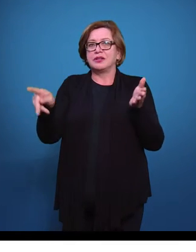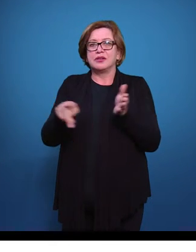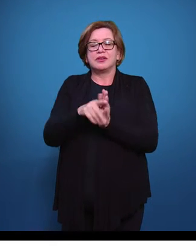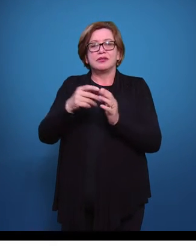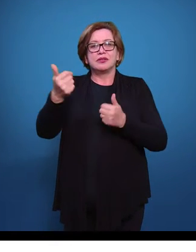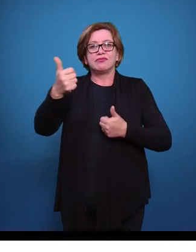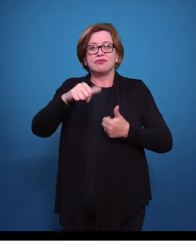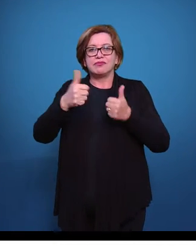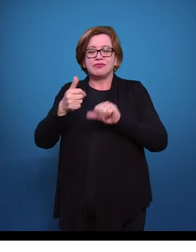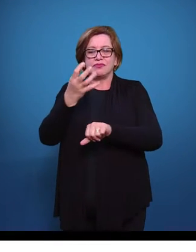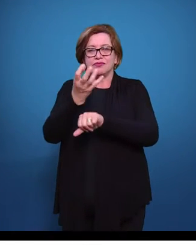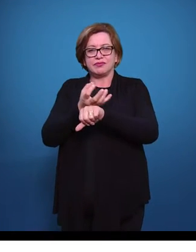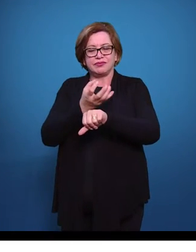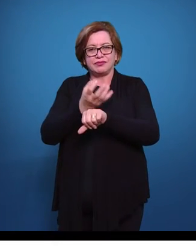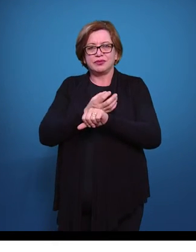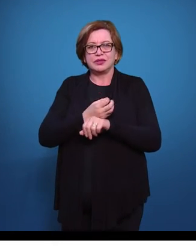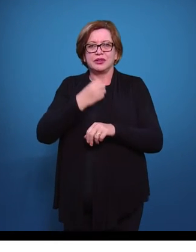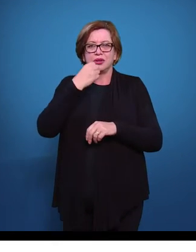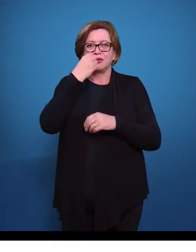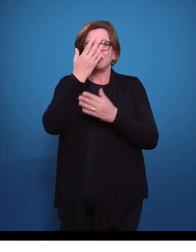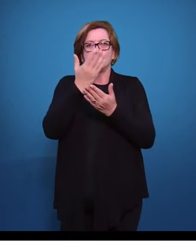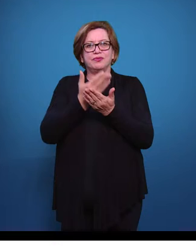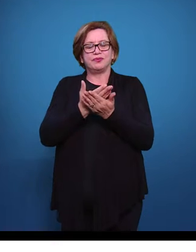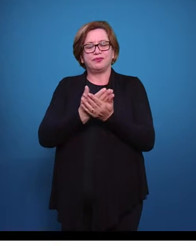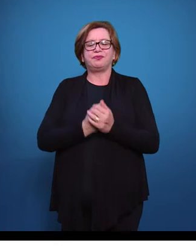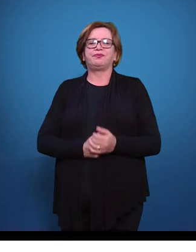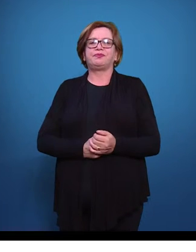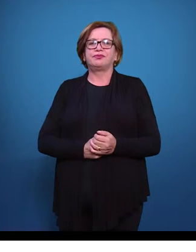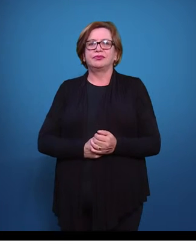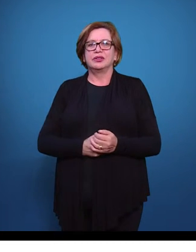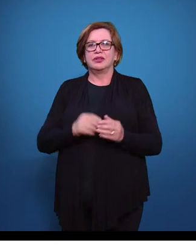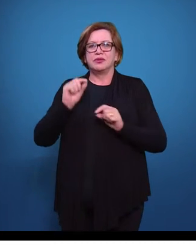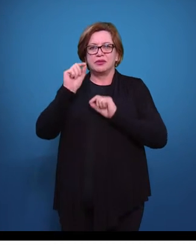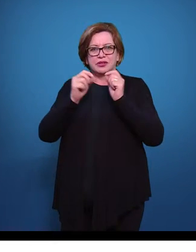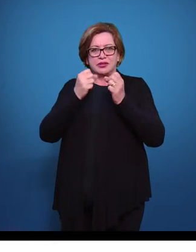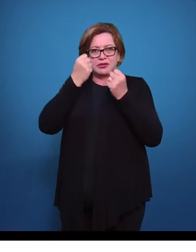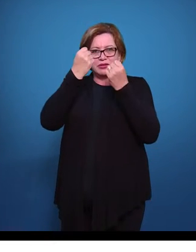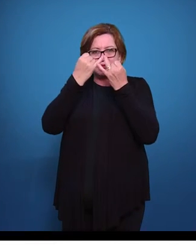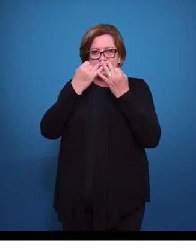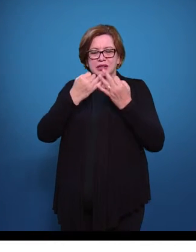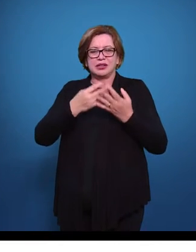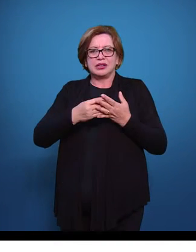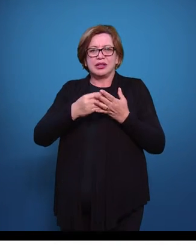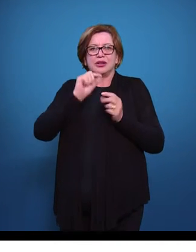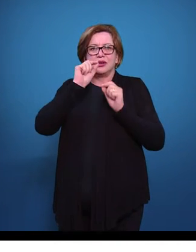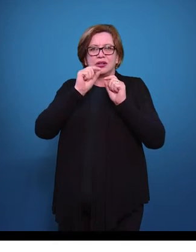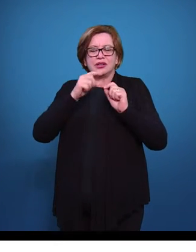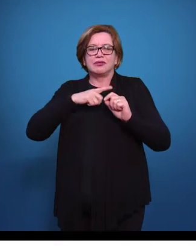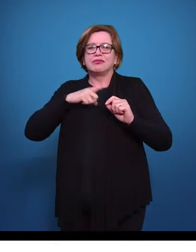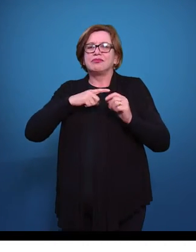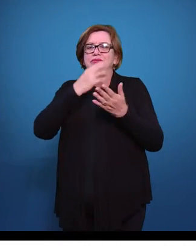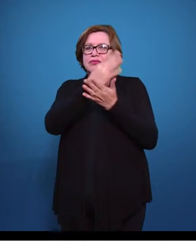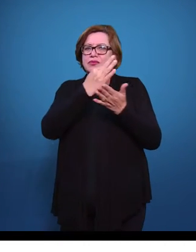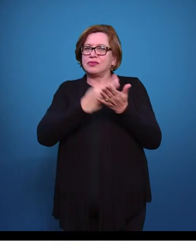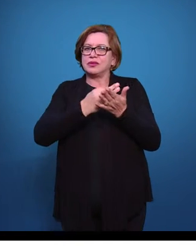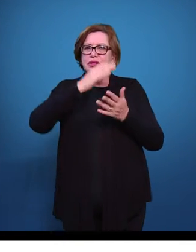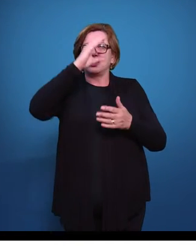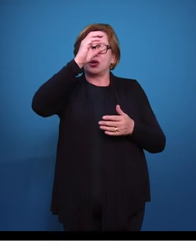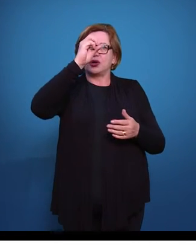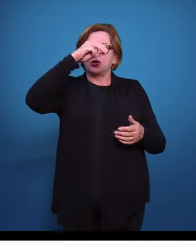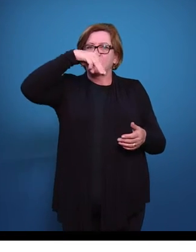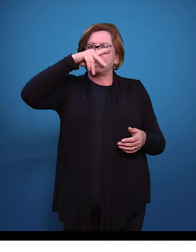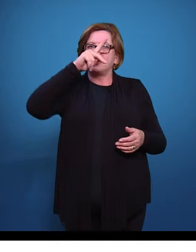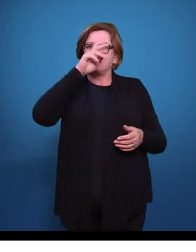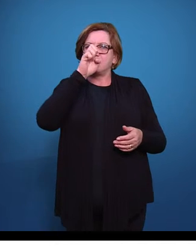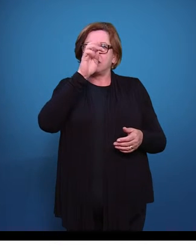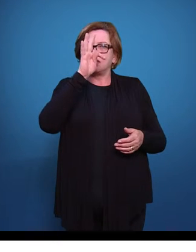final dessa disciplina bons estudos vamos partir do esquema tratado no texto competências desafios para